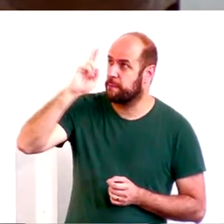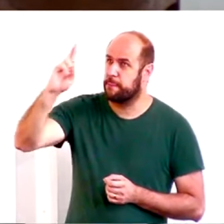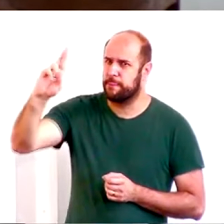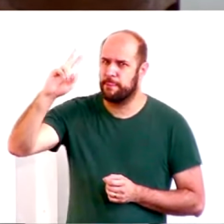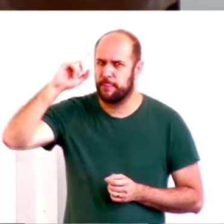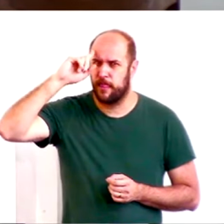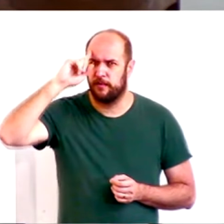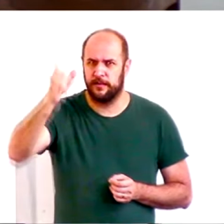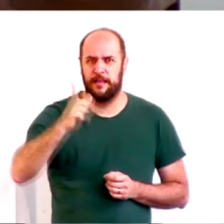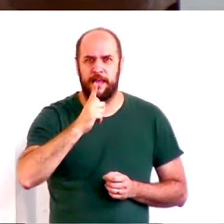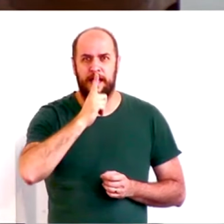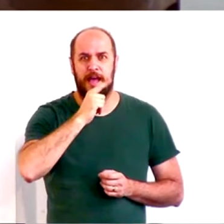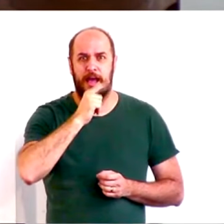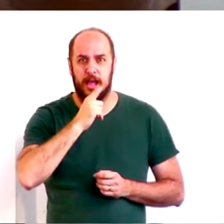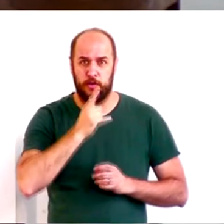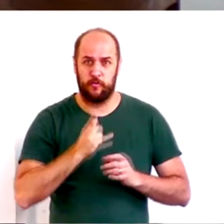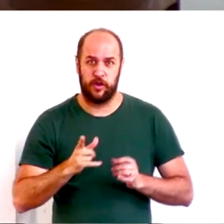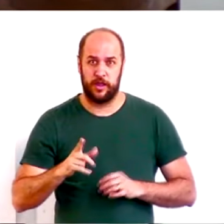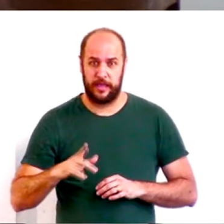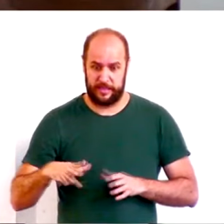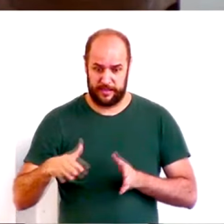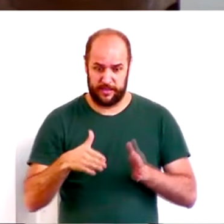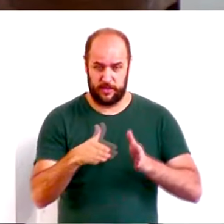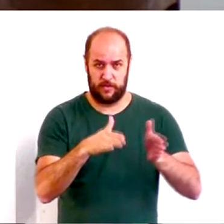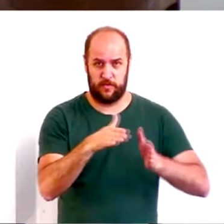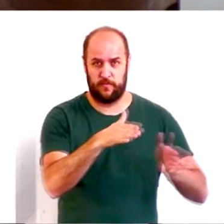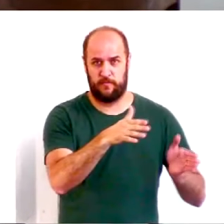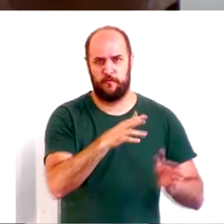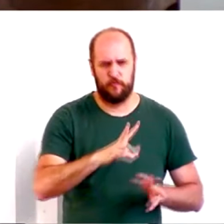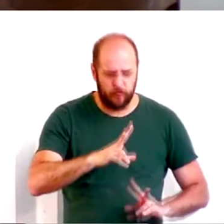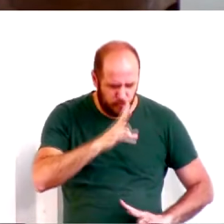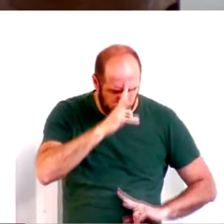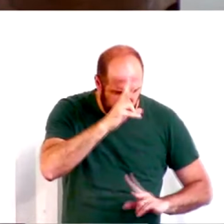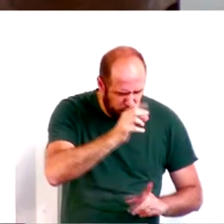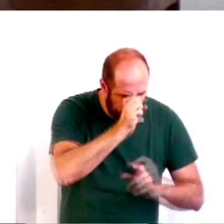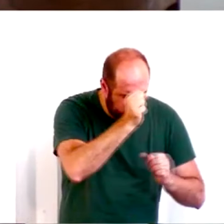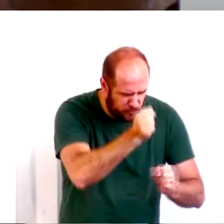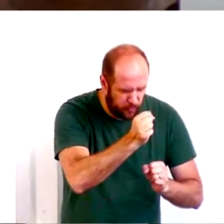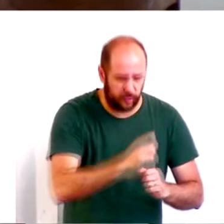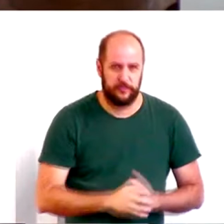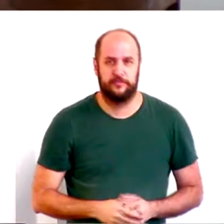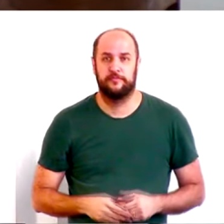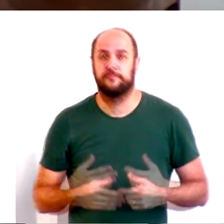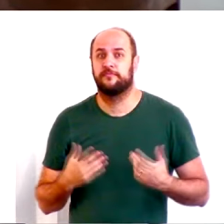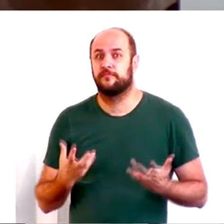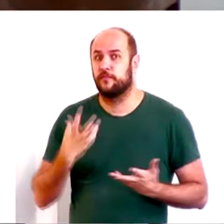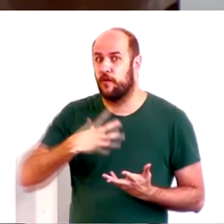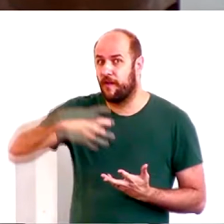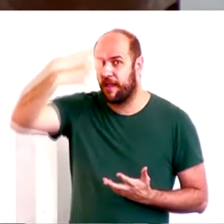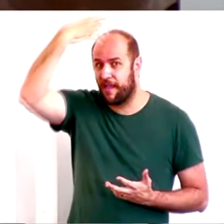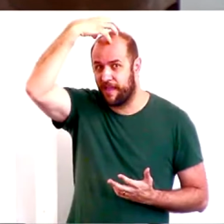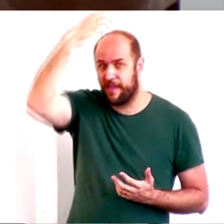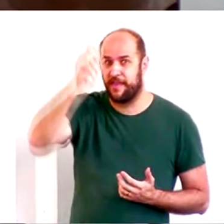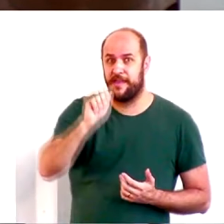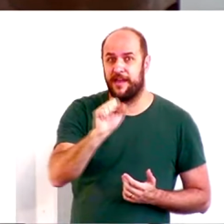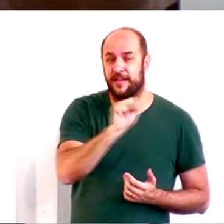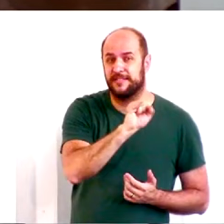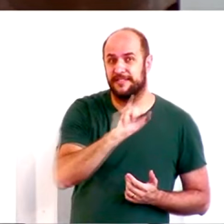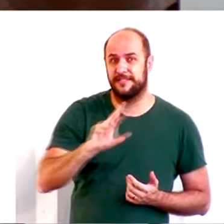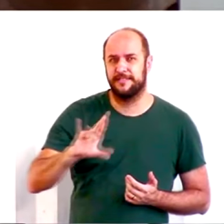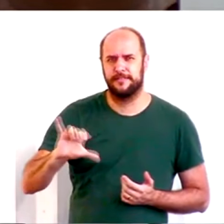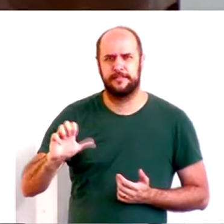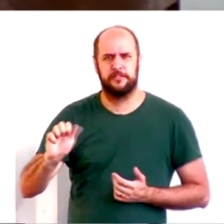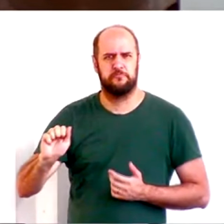eles as águas do Eufrates fortes e impetuosas isto é o Rei da Síria com toda a sua